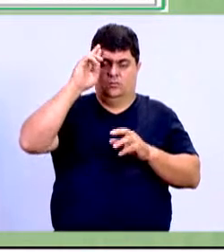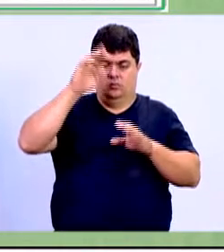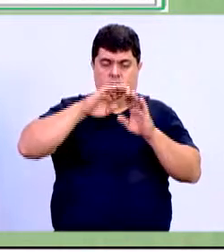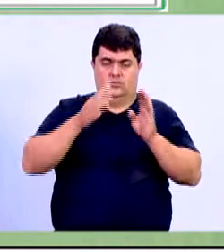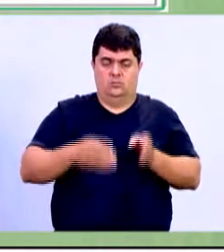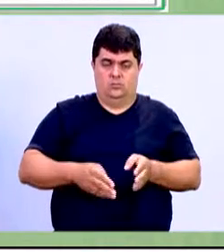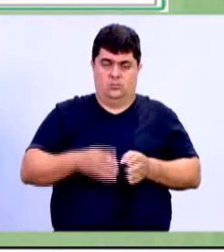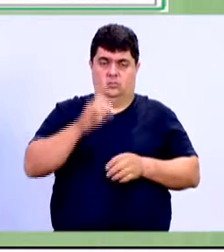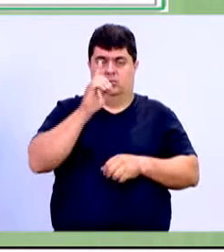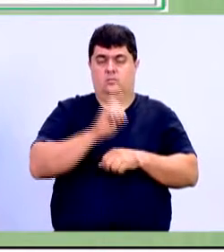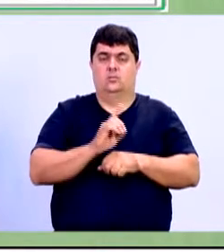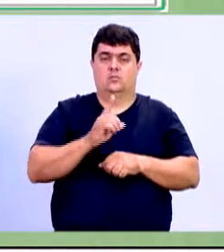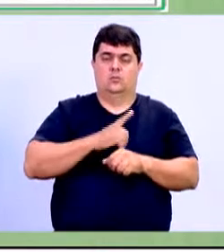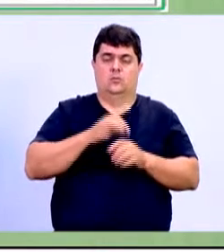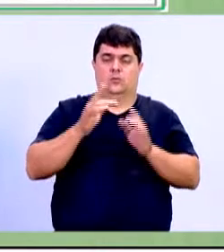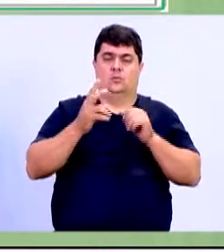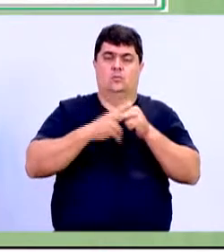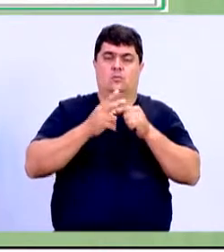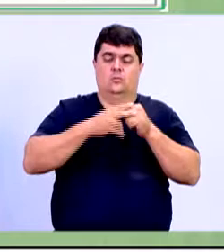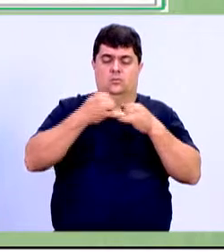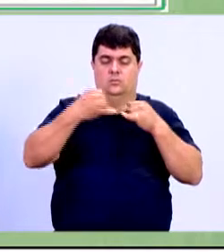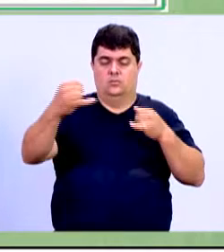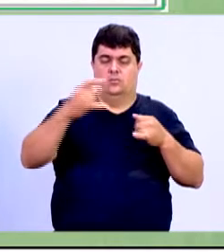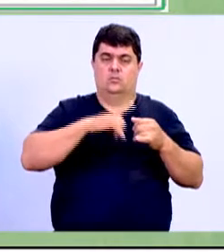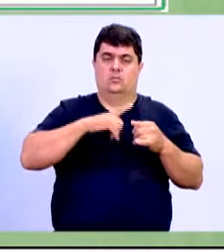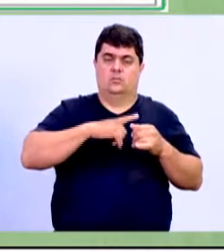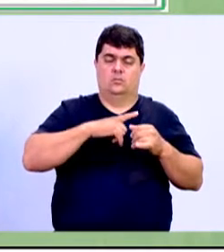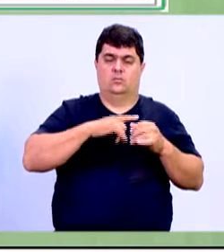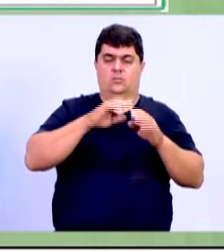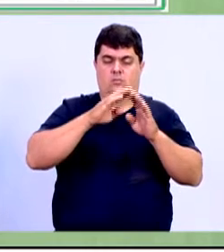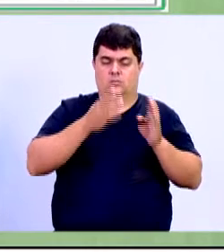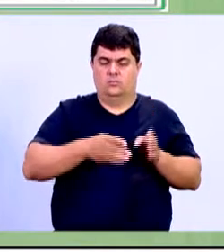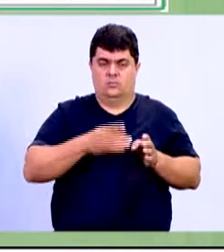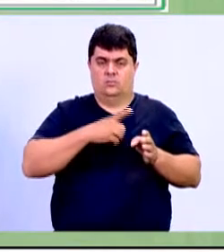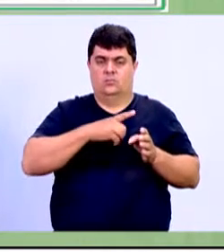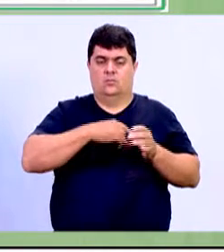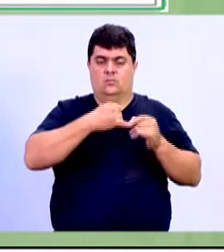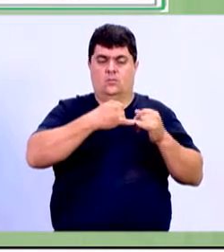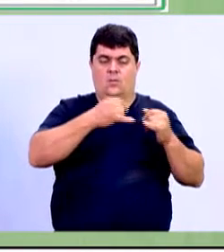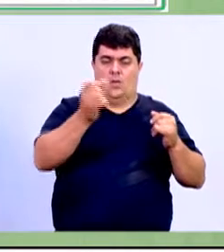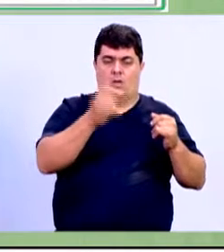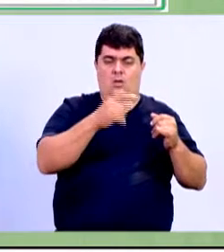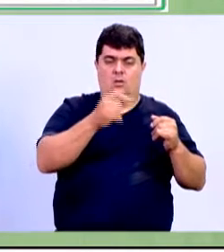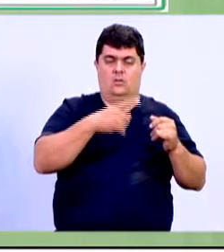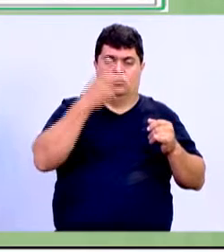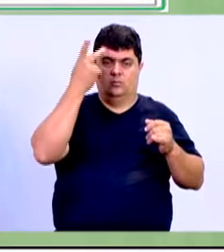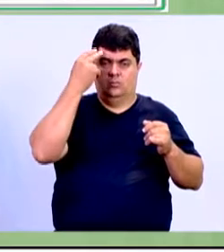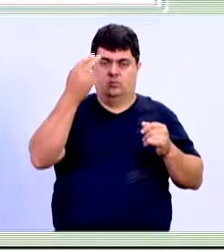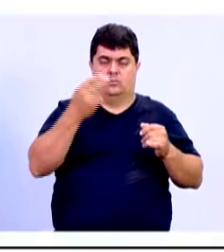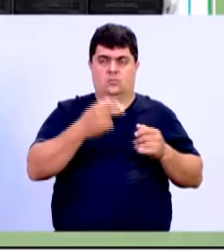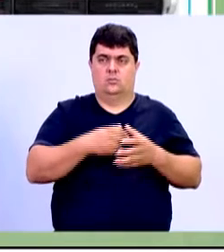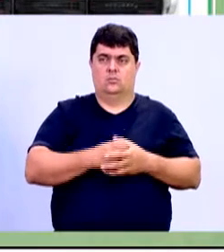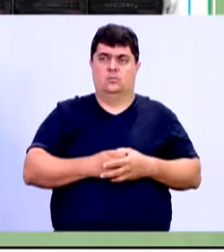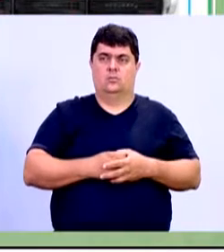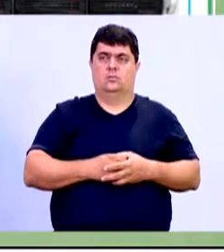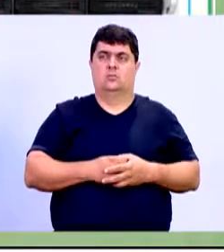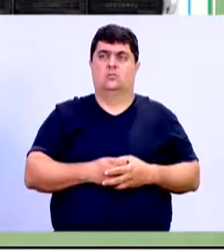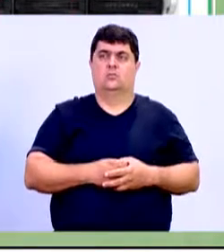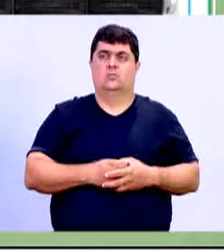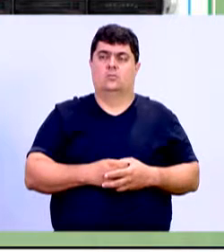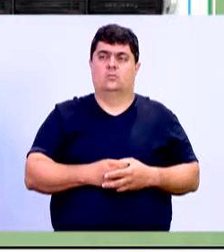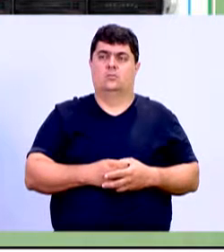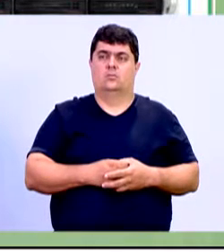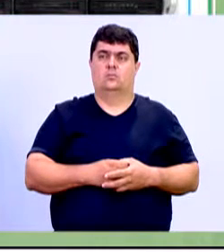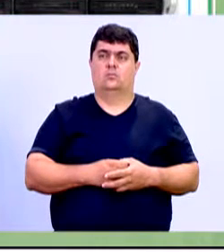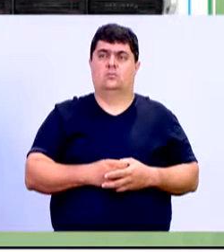switches é todo feito por fibra e com as estações de trabalho por cabeamento convencional Cat5 e Cat6.